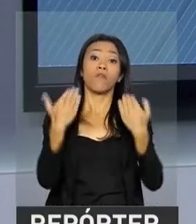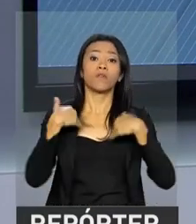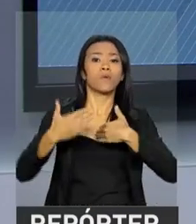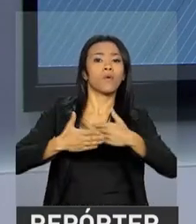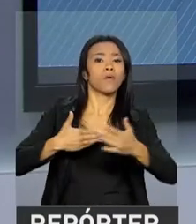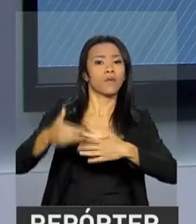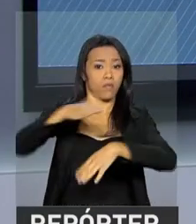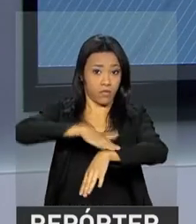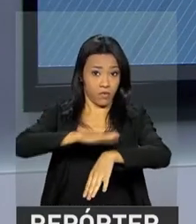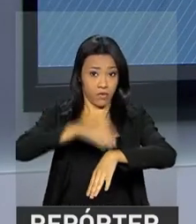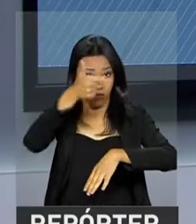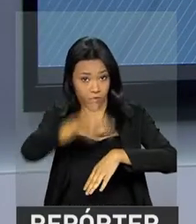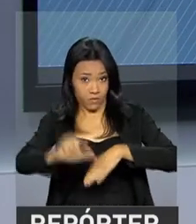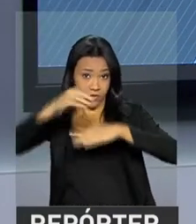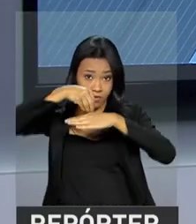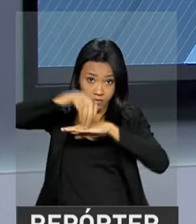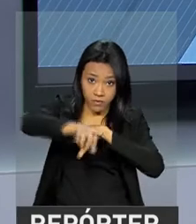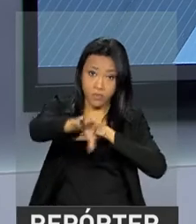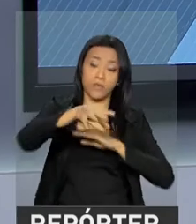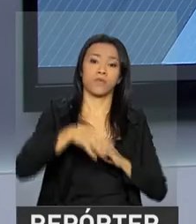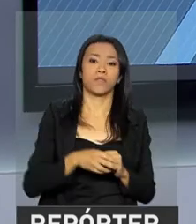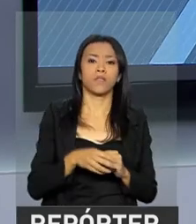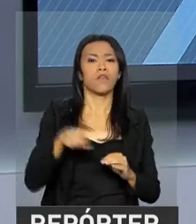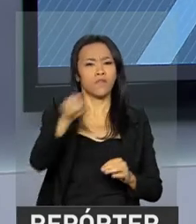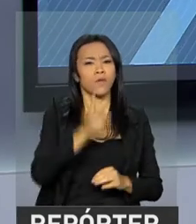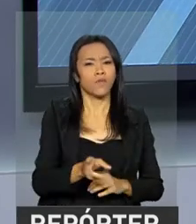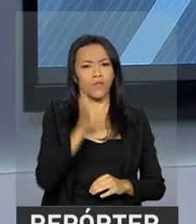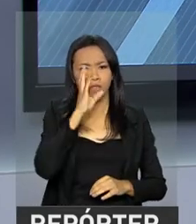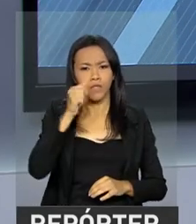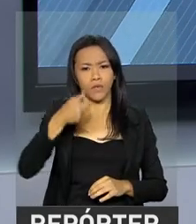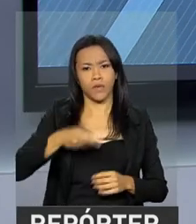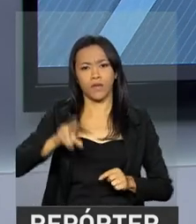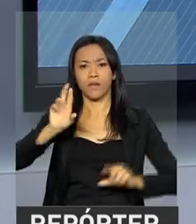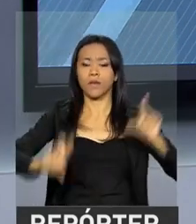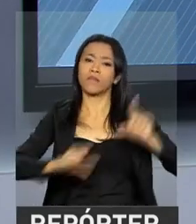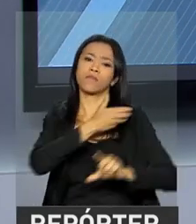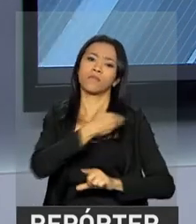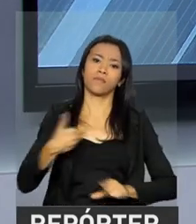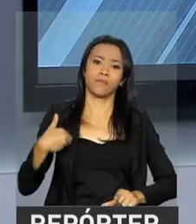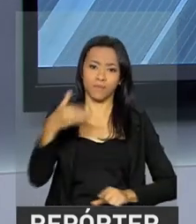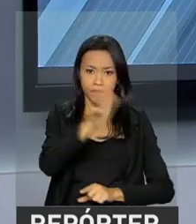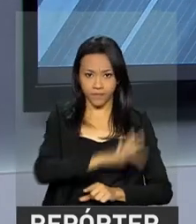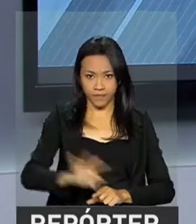Voltamos a qualquer momento com outras informações. Continue com a gente na NBR,